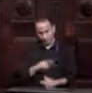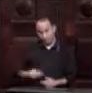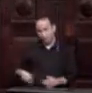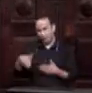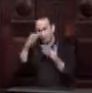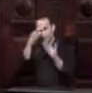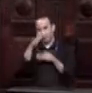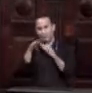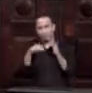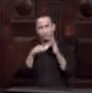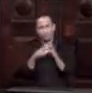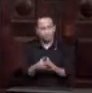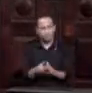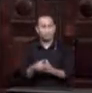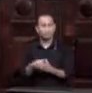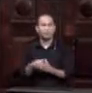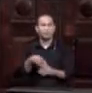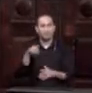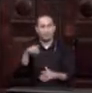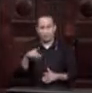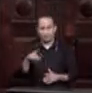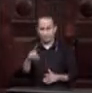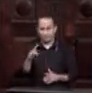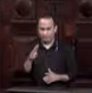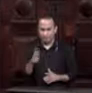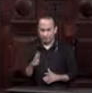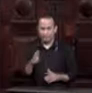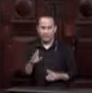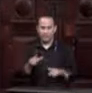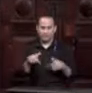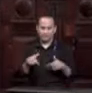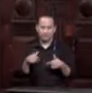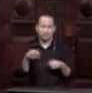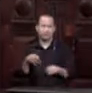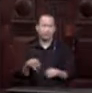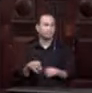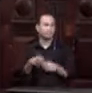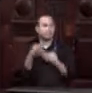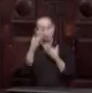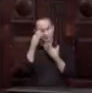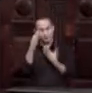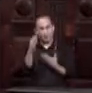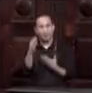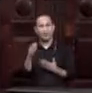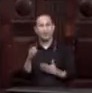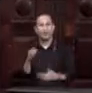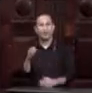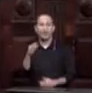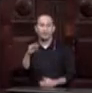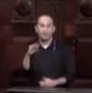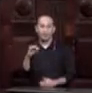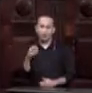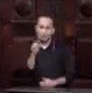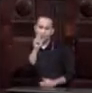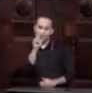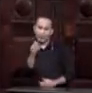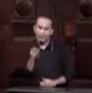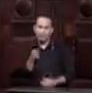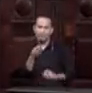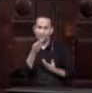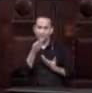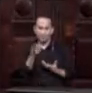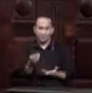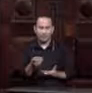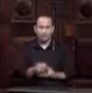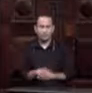todos os parlamentares da bancada do PMDB pela forma coesa que atuaram. Obrigado pelas palavras, deputado Rafael. Para a declaração, Geraldo Moreira,